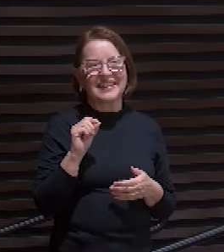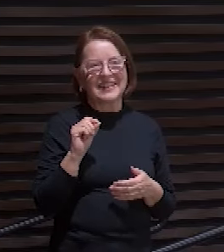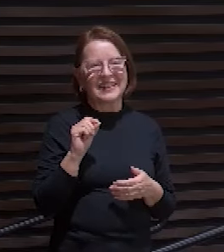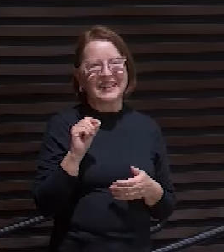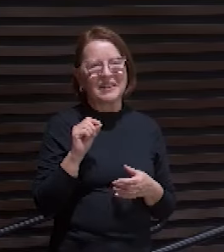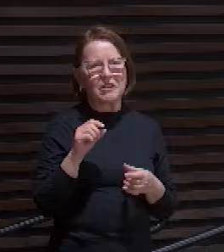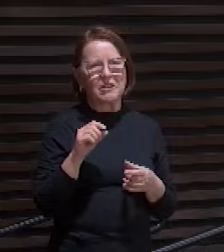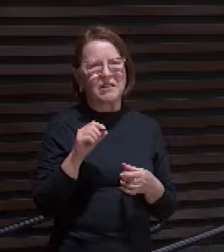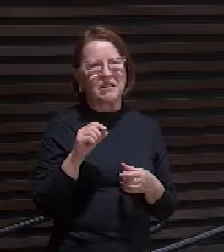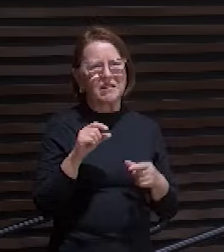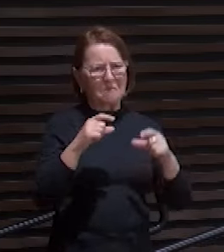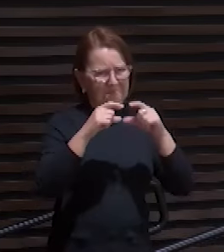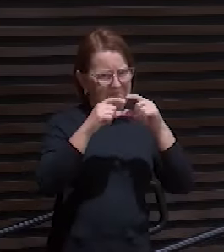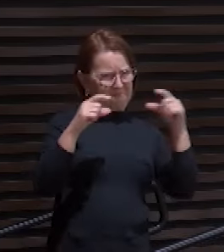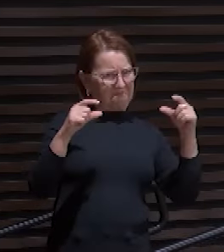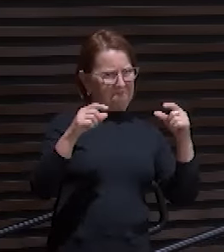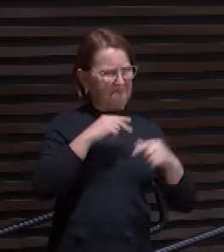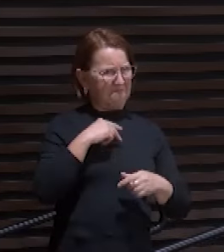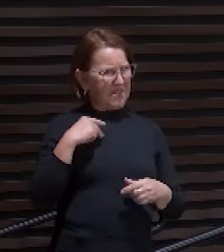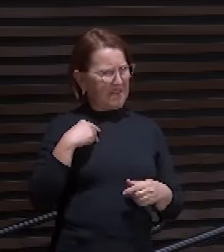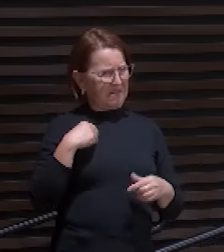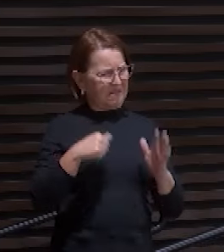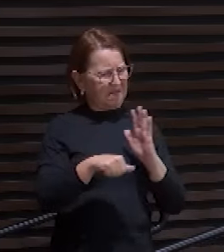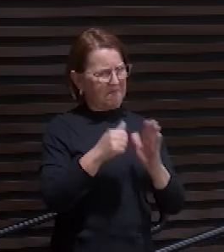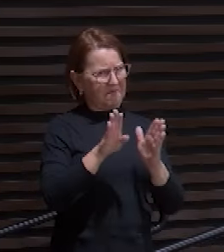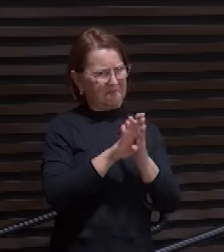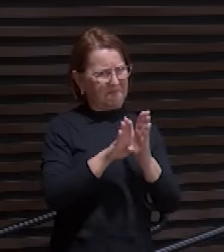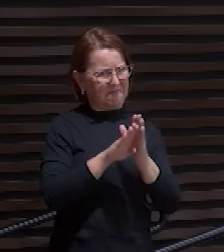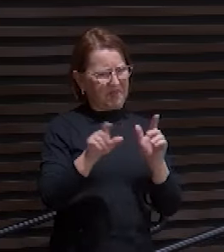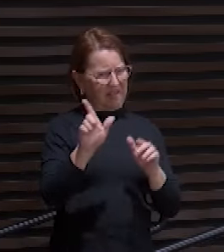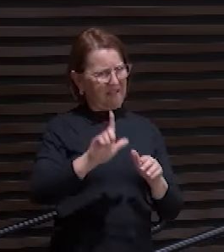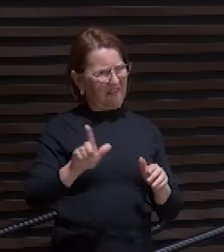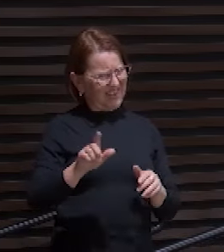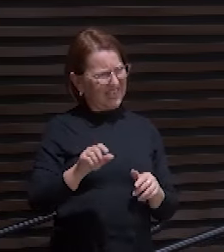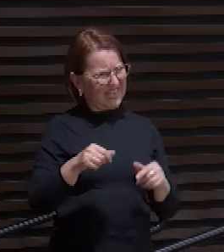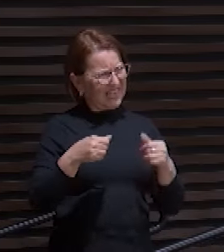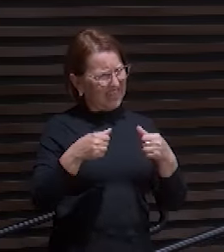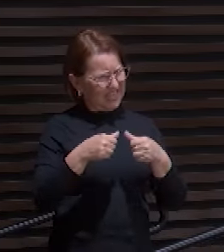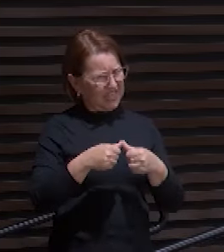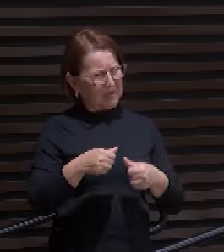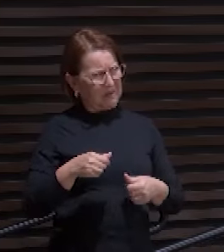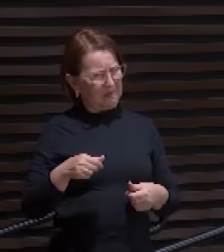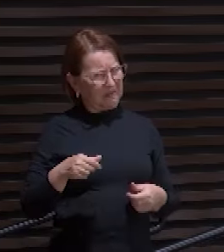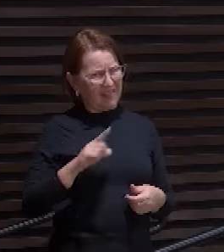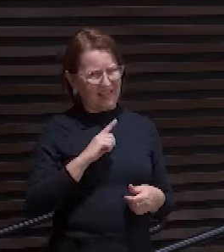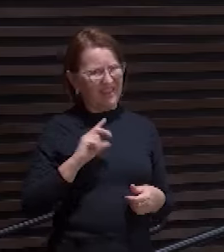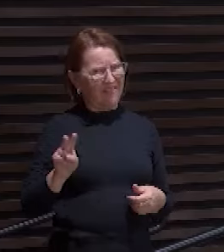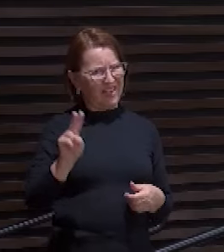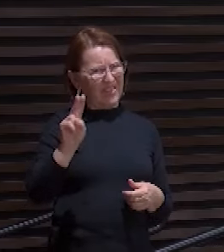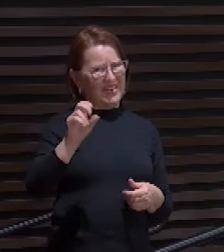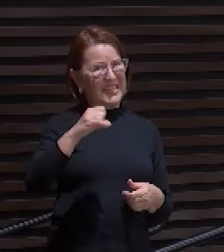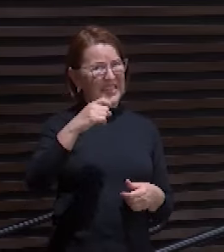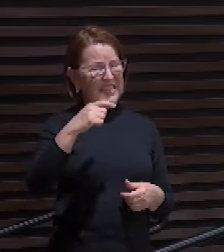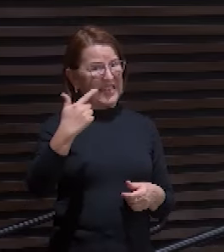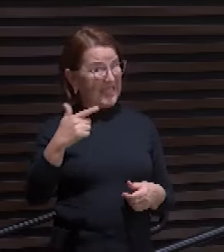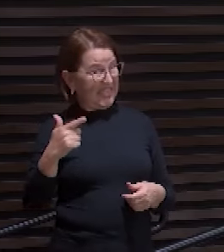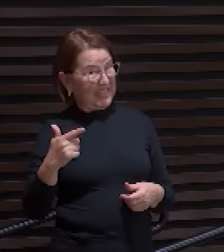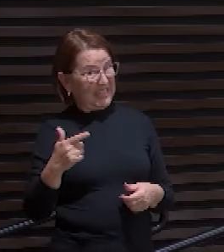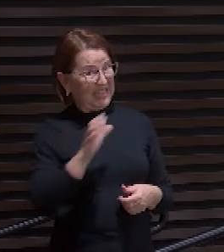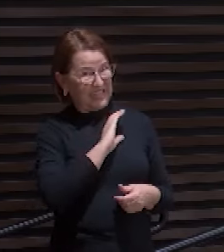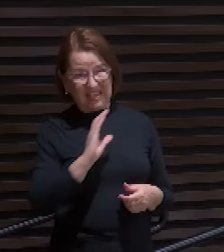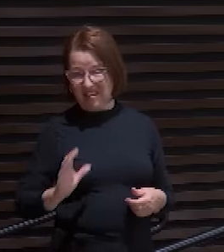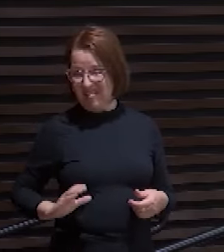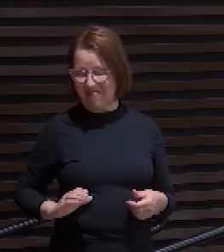rótulo. Pastor da primeira igreja batista de Londrina, isso vale alguma coisa se eu não tiver Cristo? Não vale